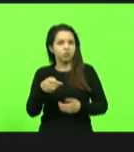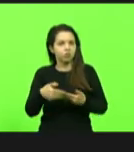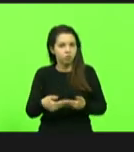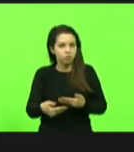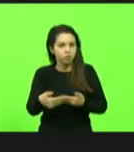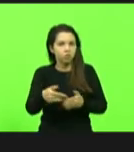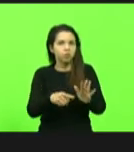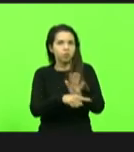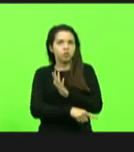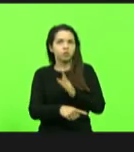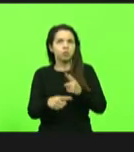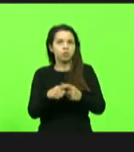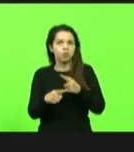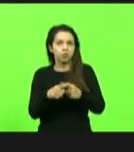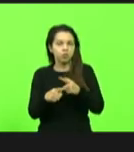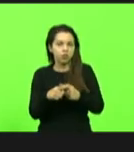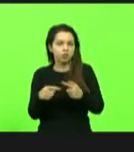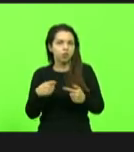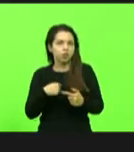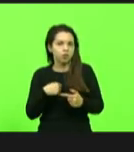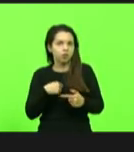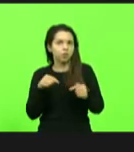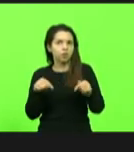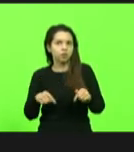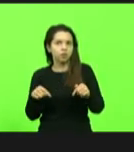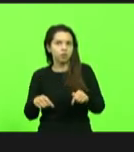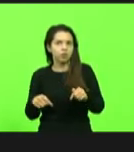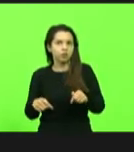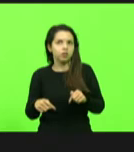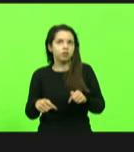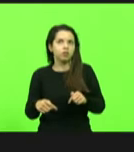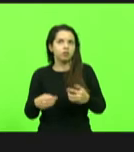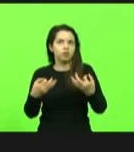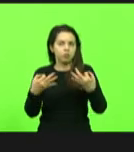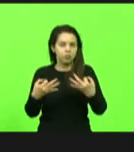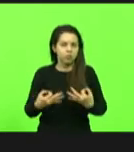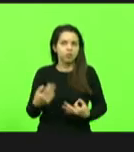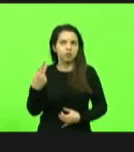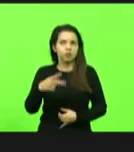perguntando por que você estava aqui. Está bem justificada